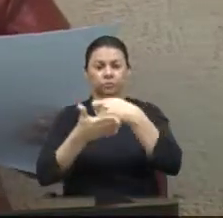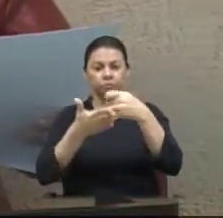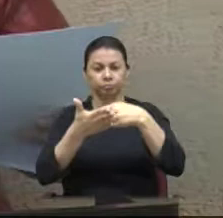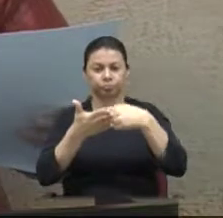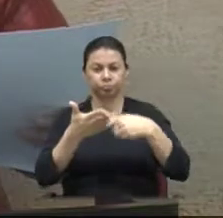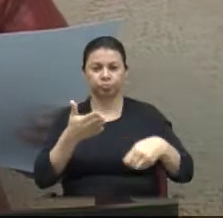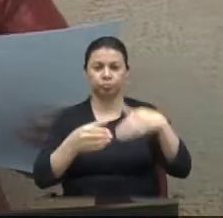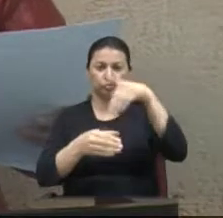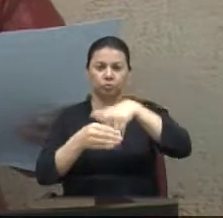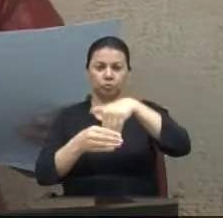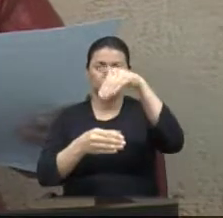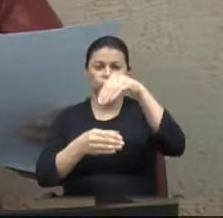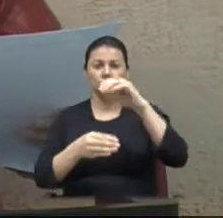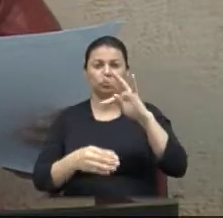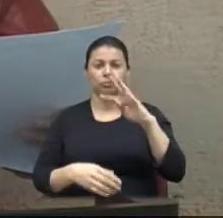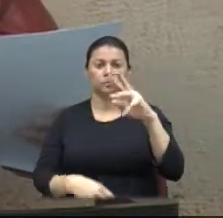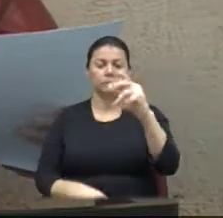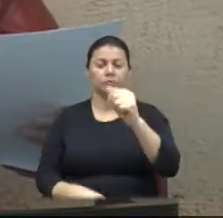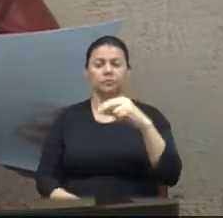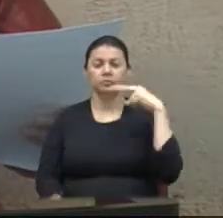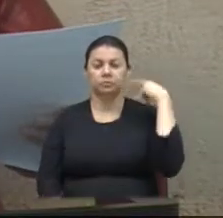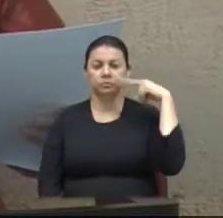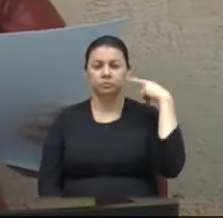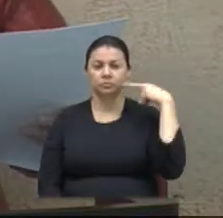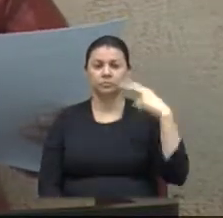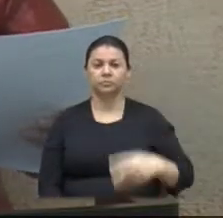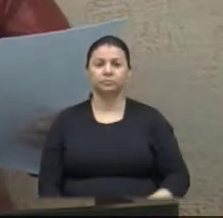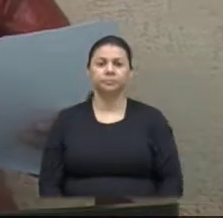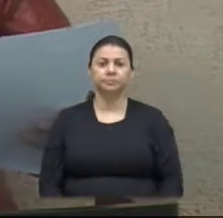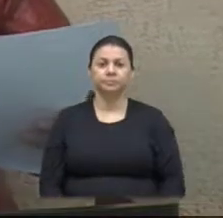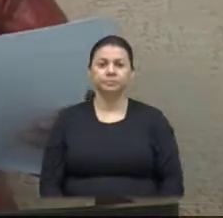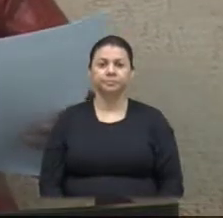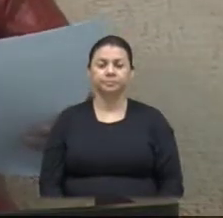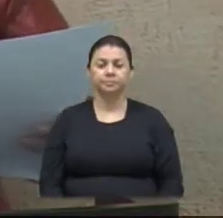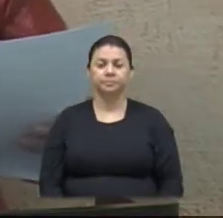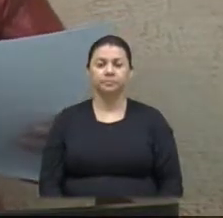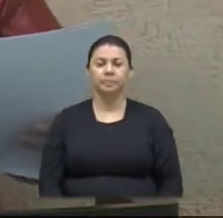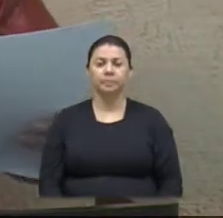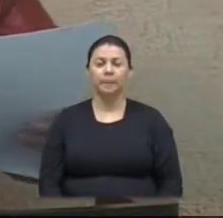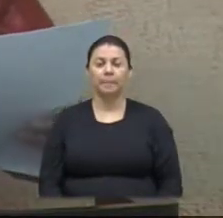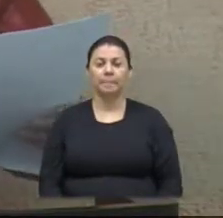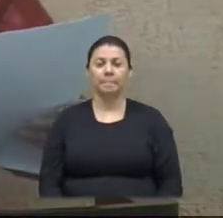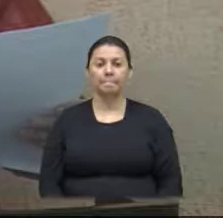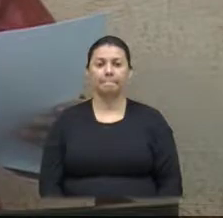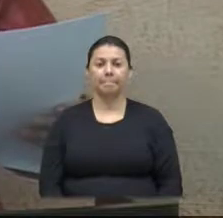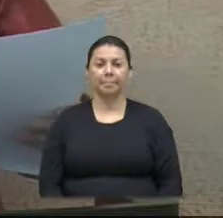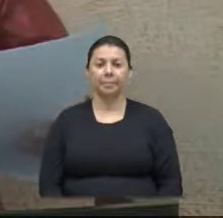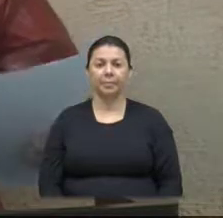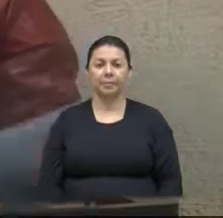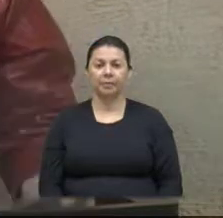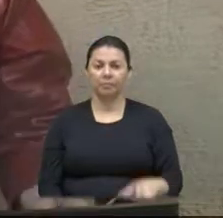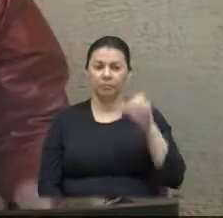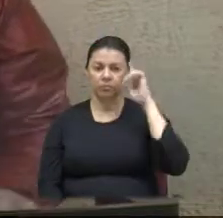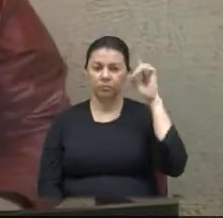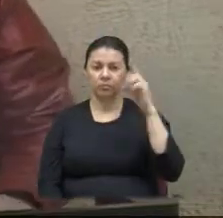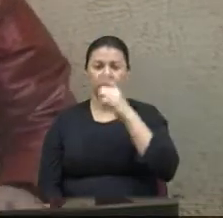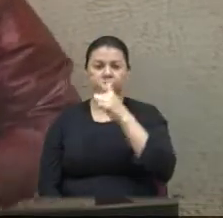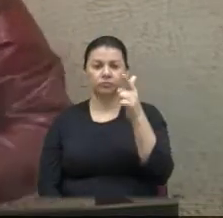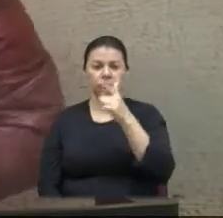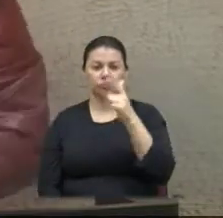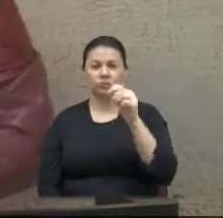vitória bortolan objetos e no segundo dia do mês de abril do ano de 2017